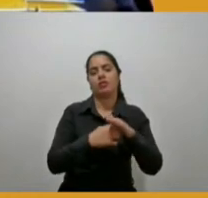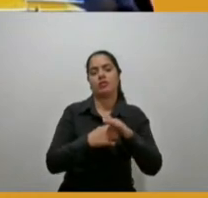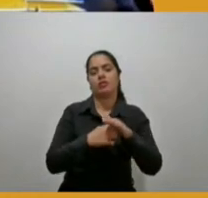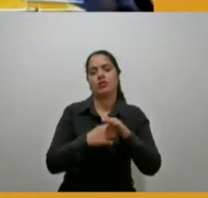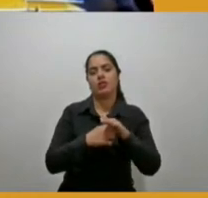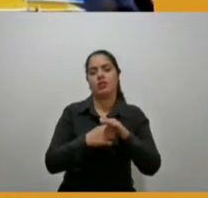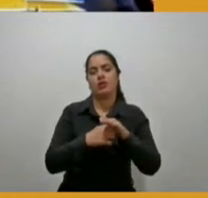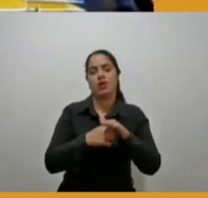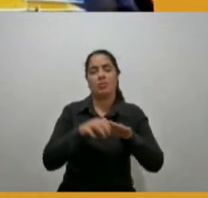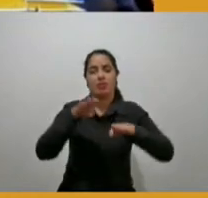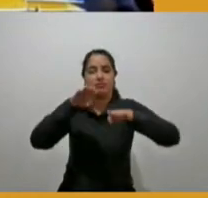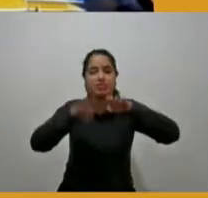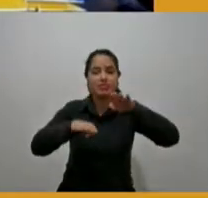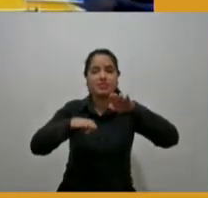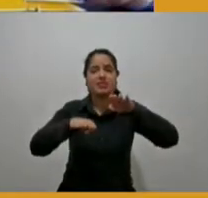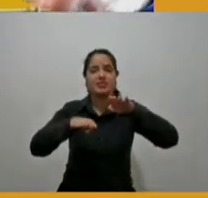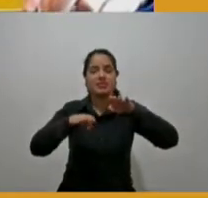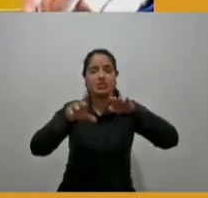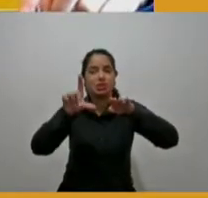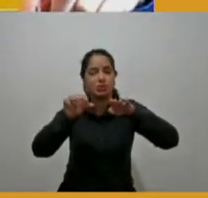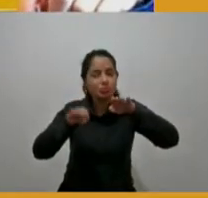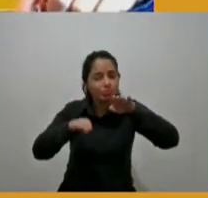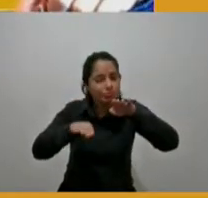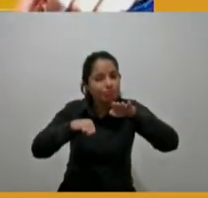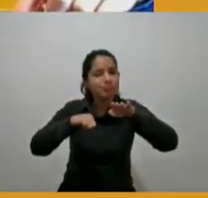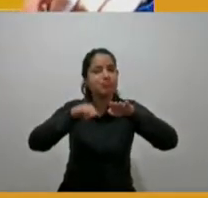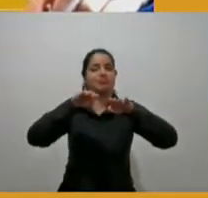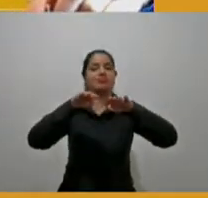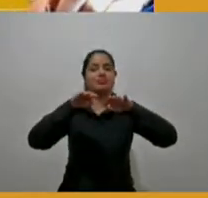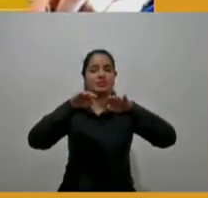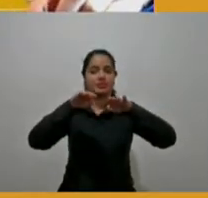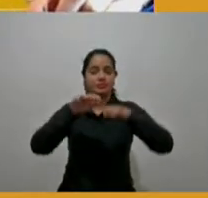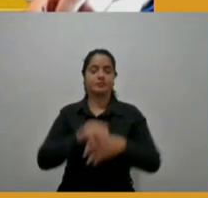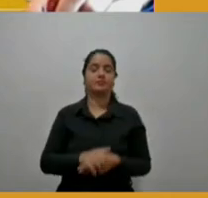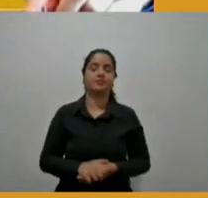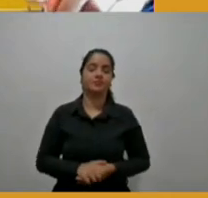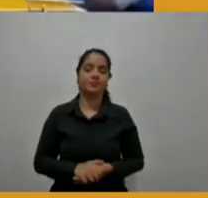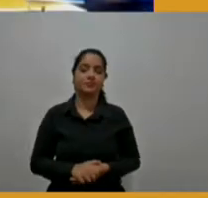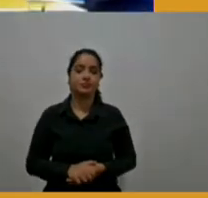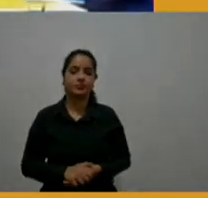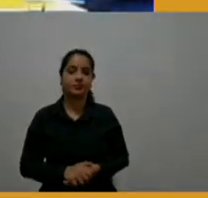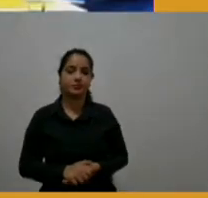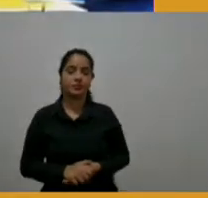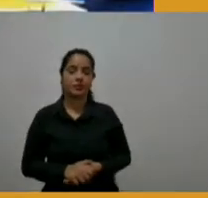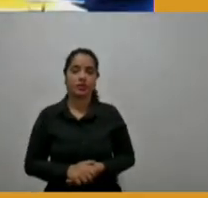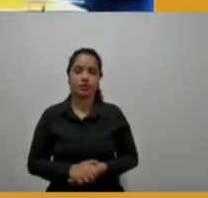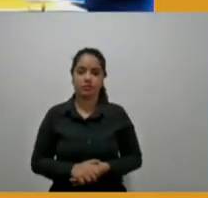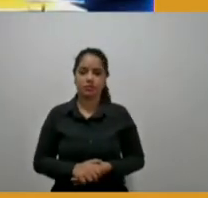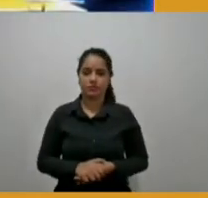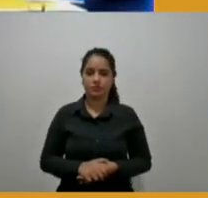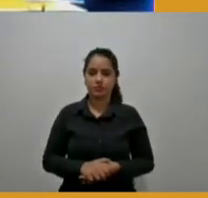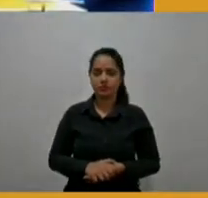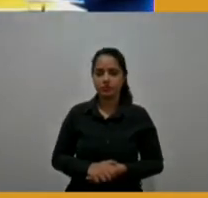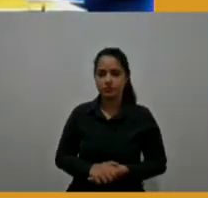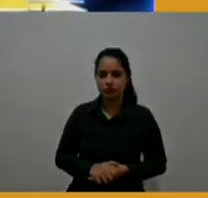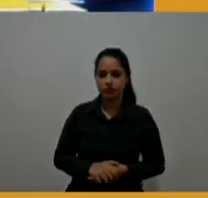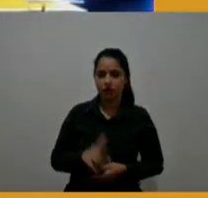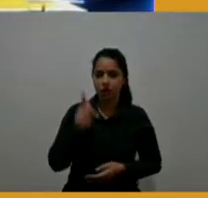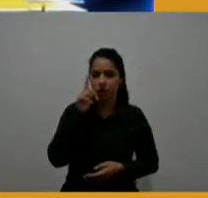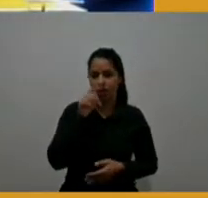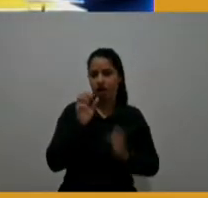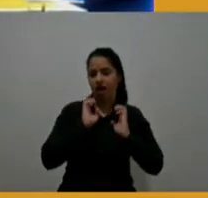Porque, vejam, não se vai conseguir, eu não acredito, que, por razões meramente éticas, as empresas